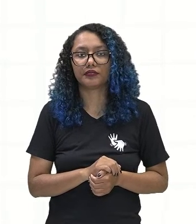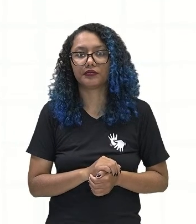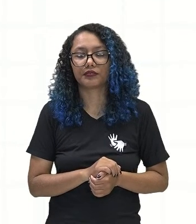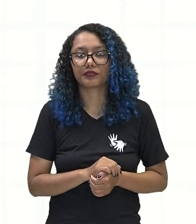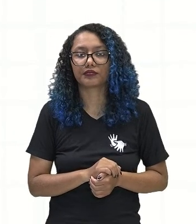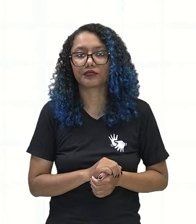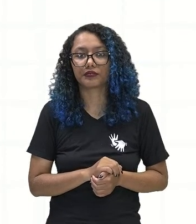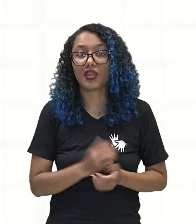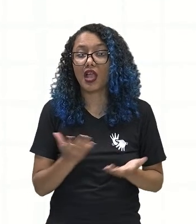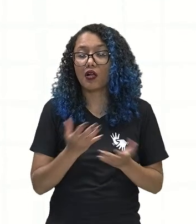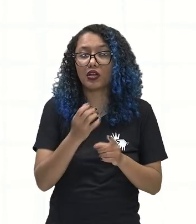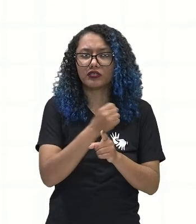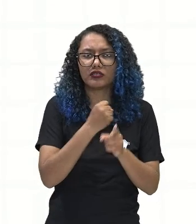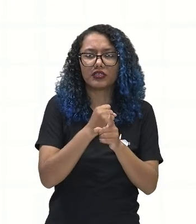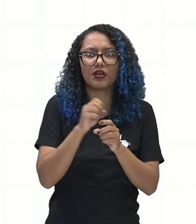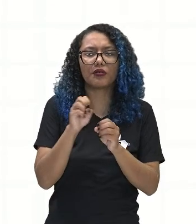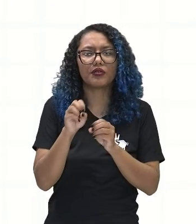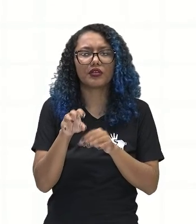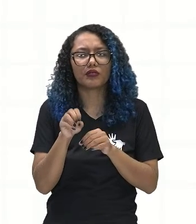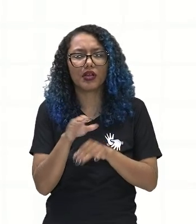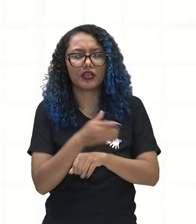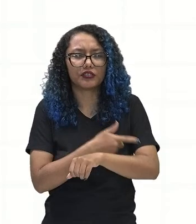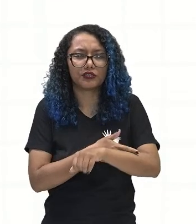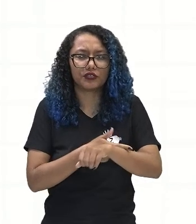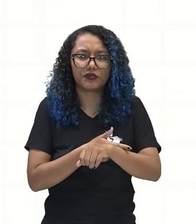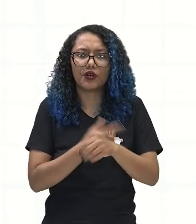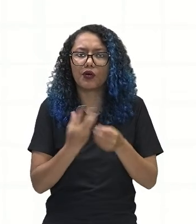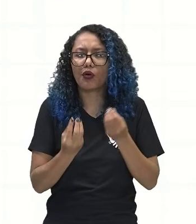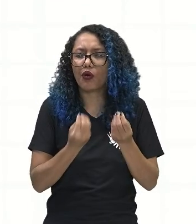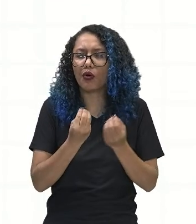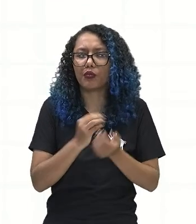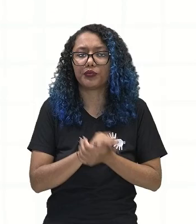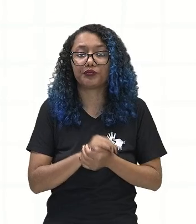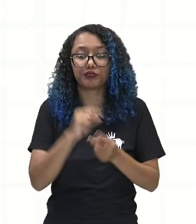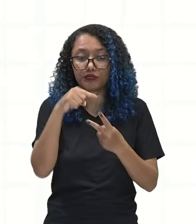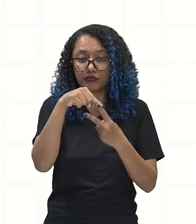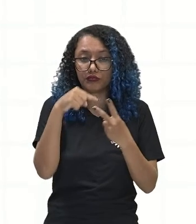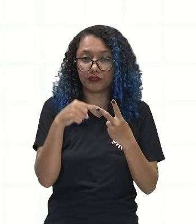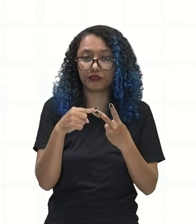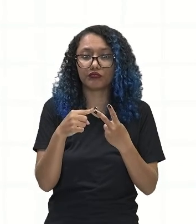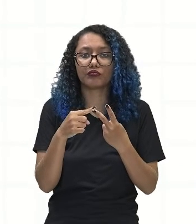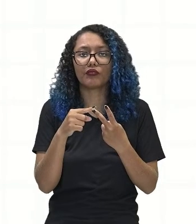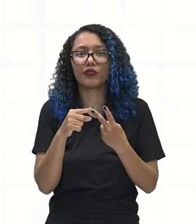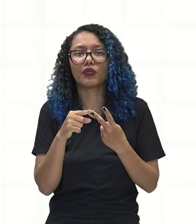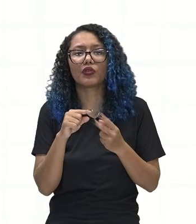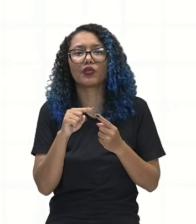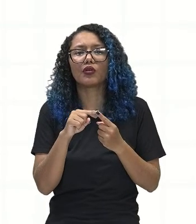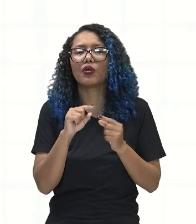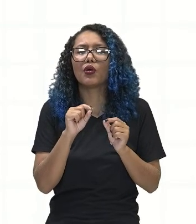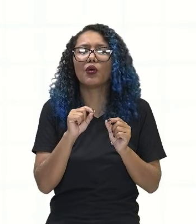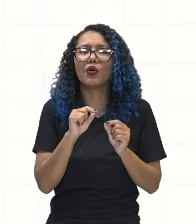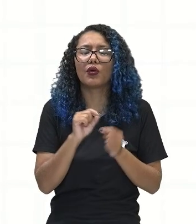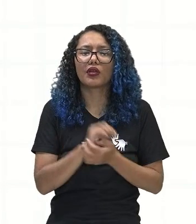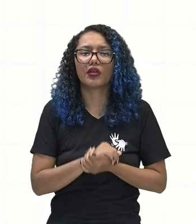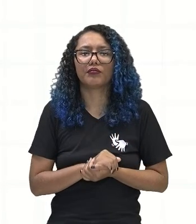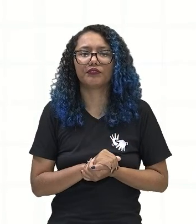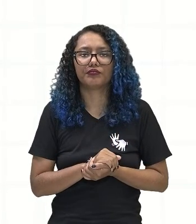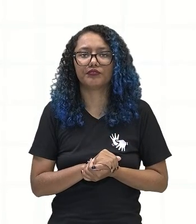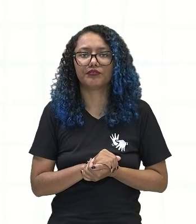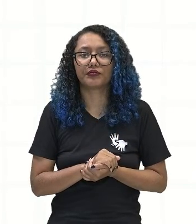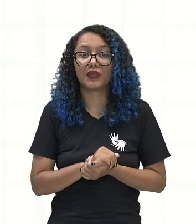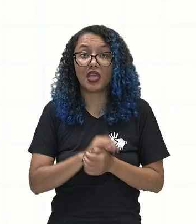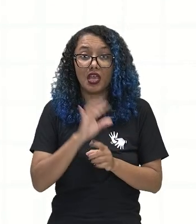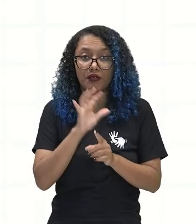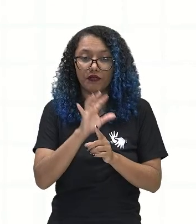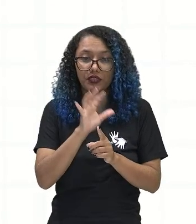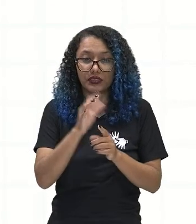campanha social e educativa, né, esses dois tipos de campanha publicitárias, têm o objetivo de quê? De engajar as pessoas